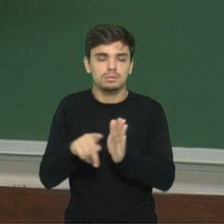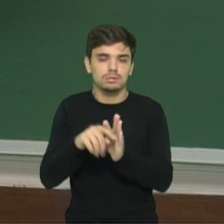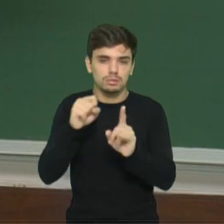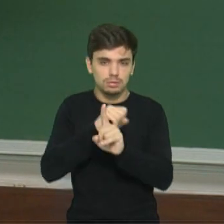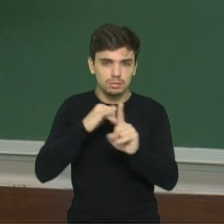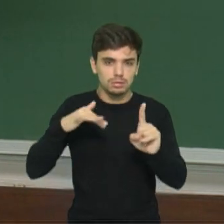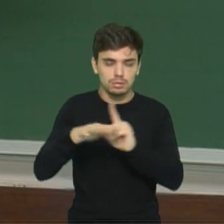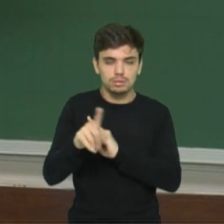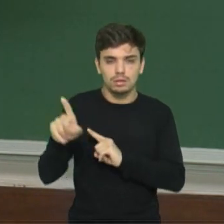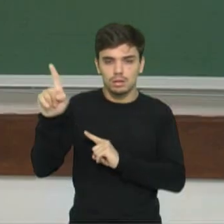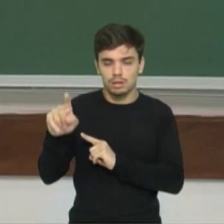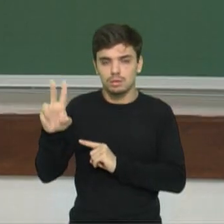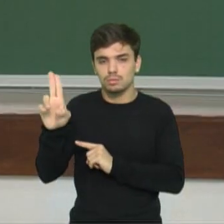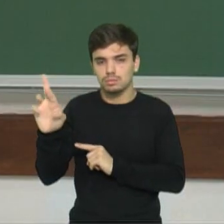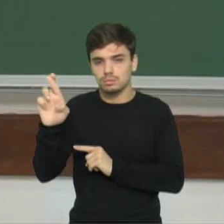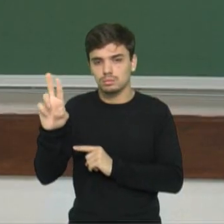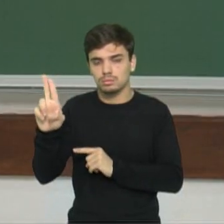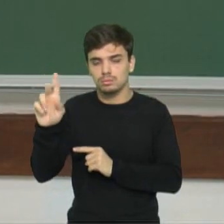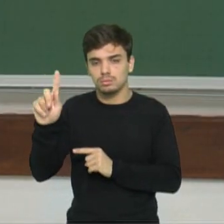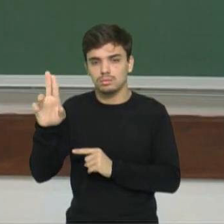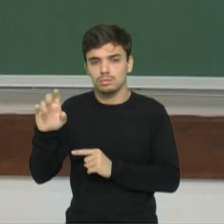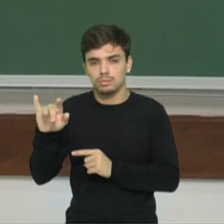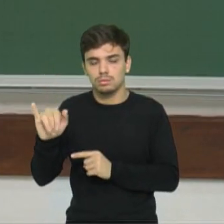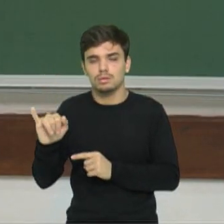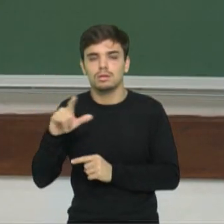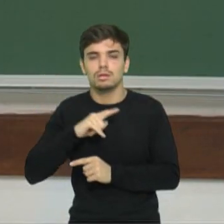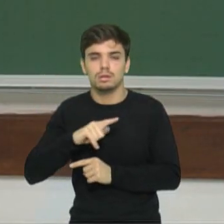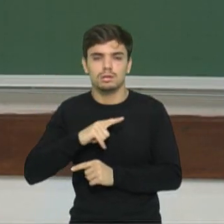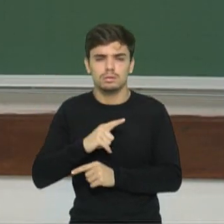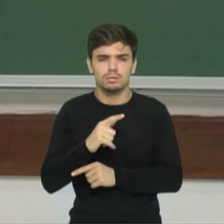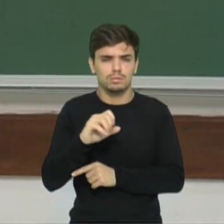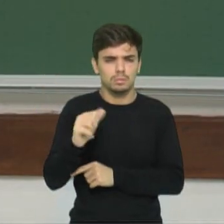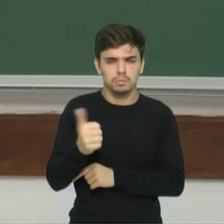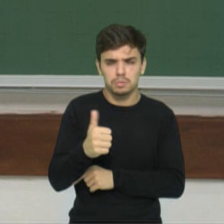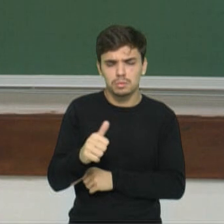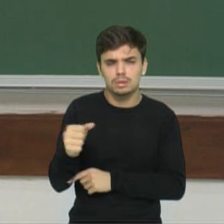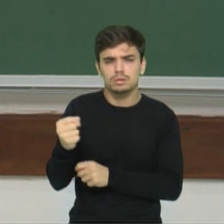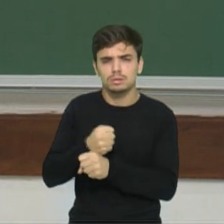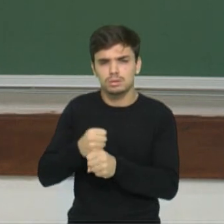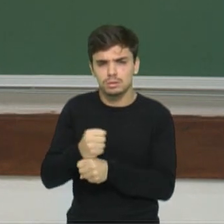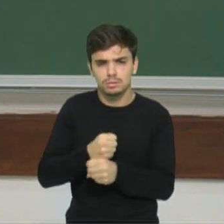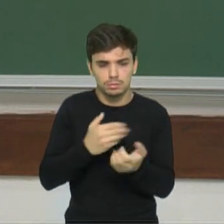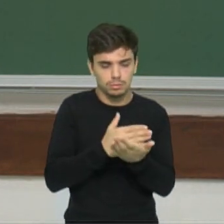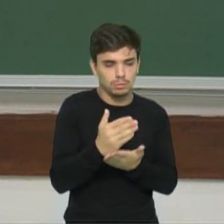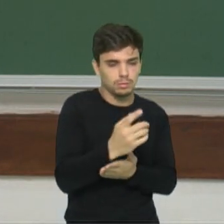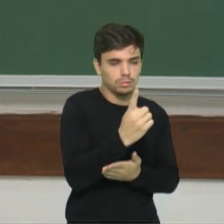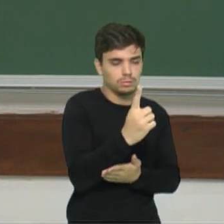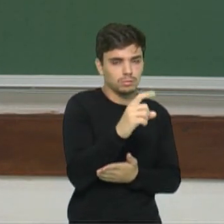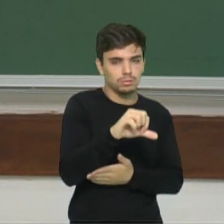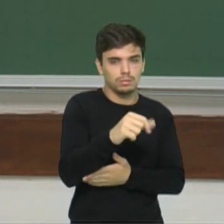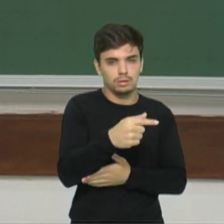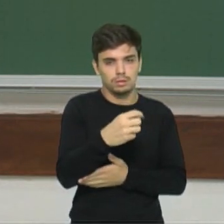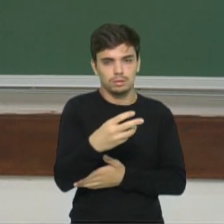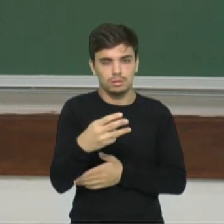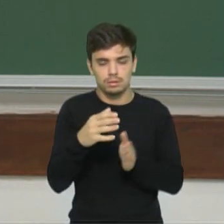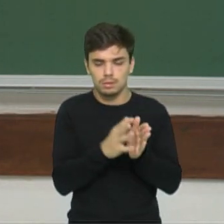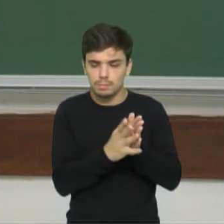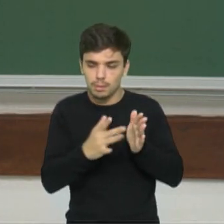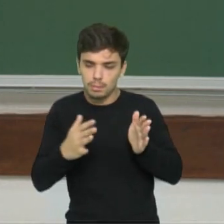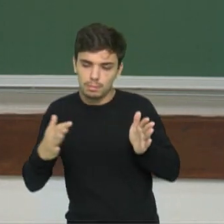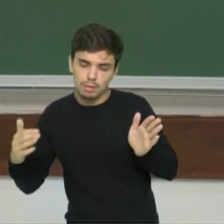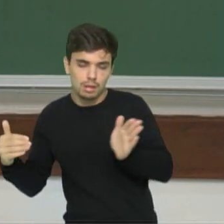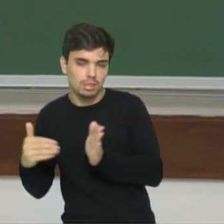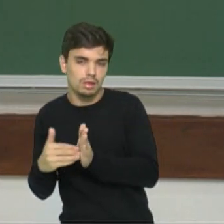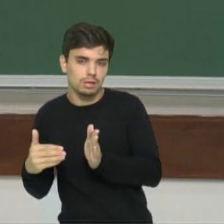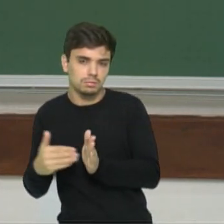né? Foram cerca de 11 anos de ditadura no Uruguai. Começa em 1973, e essa ditadura se estende